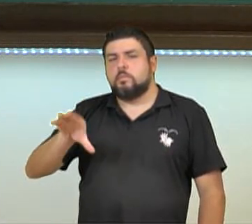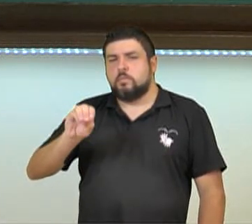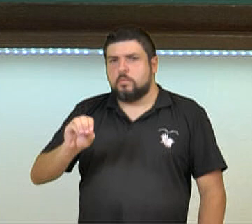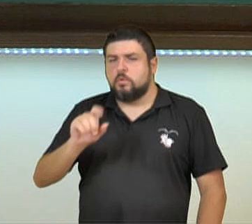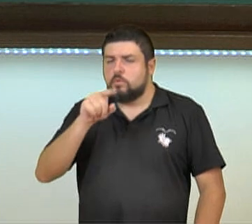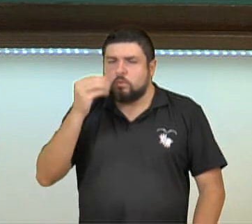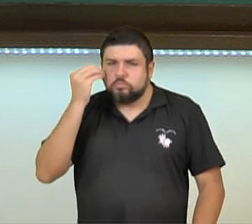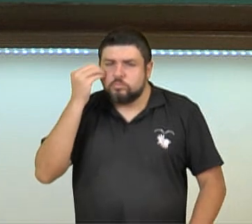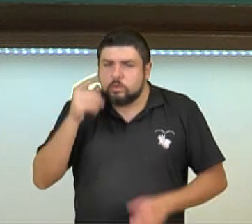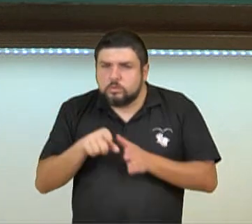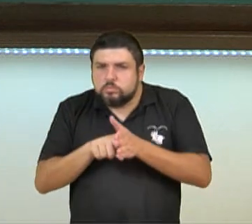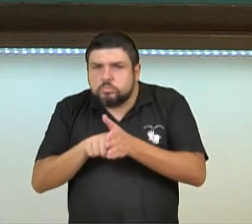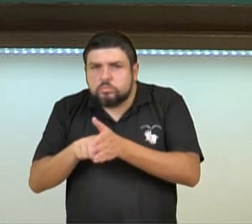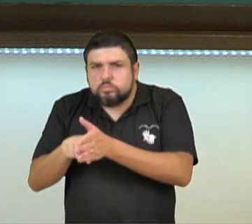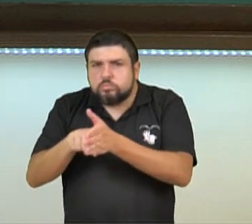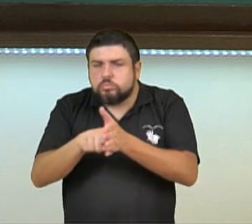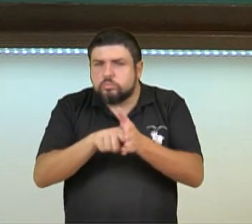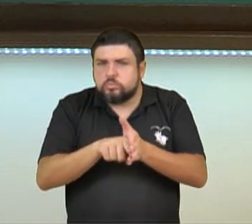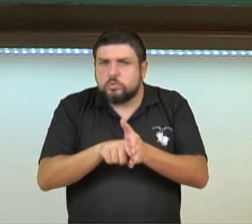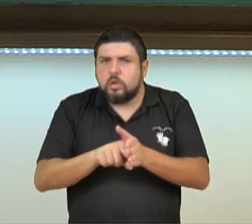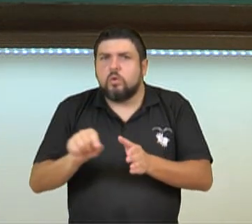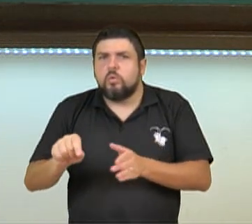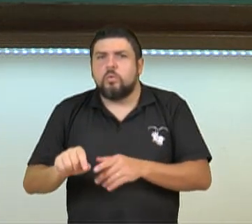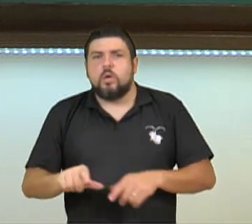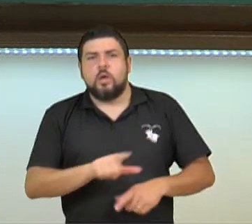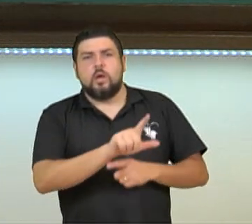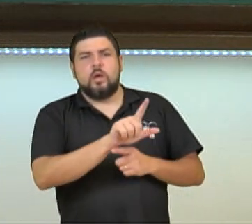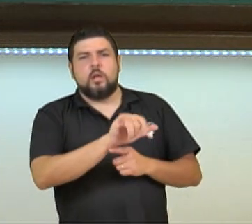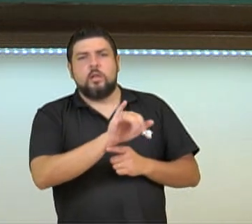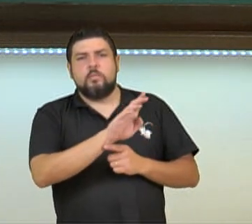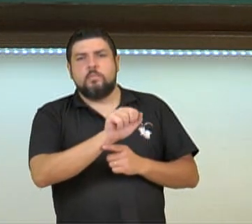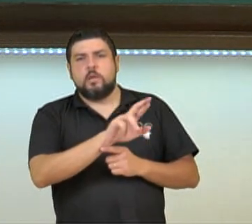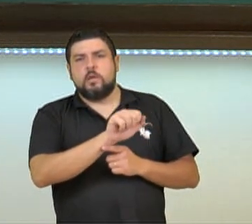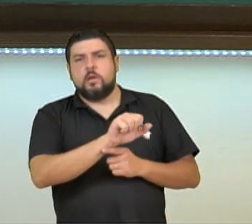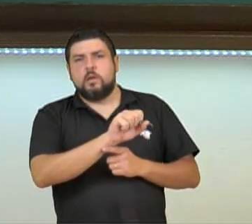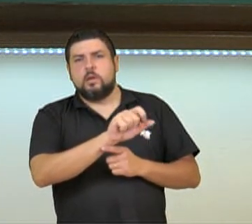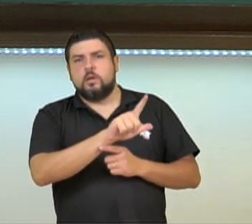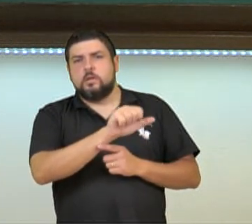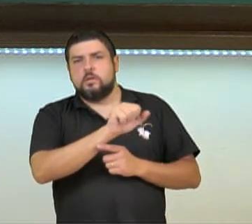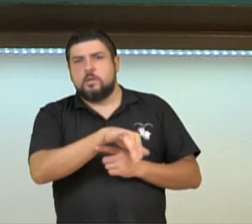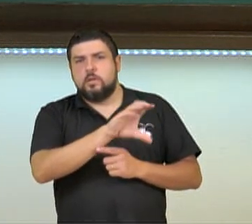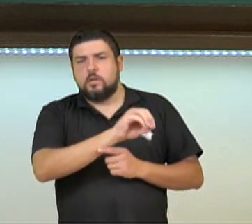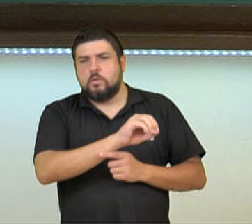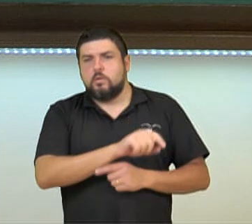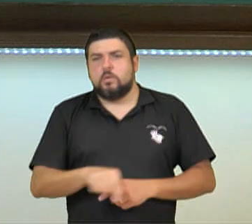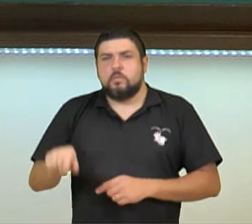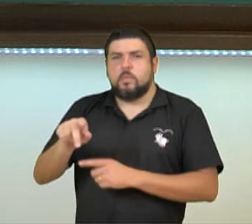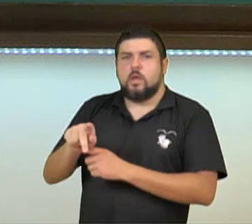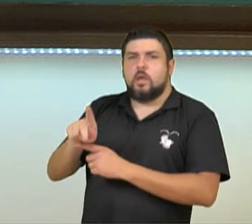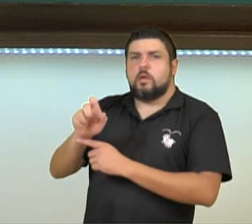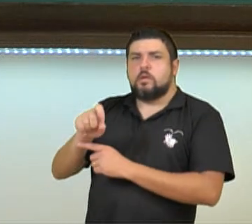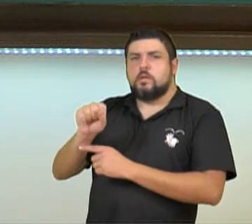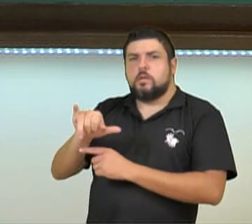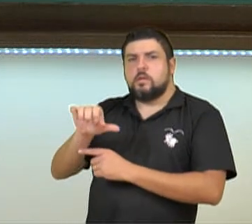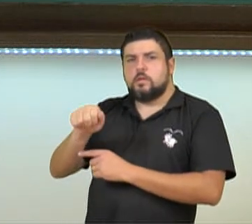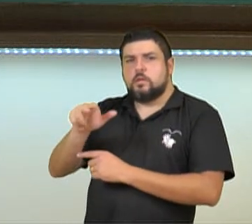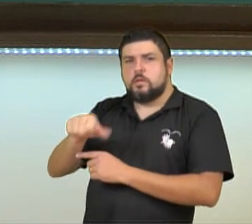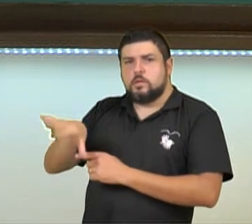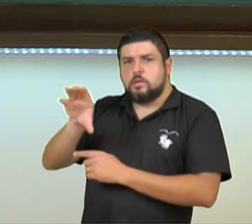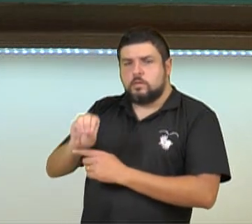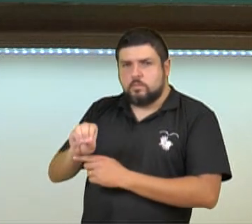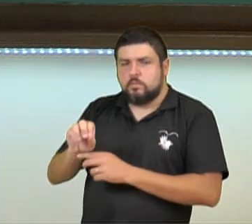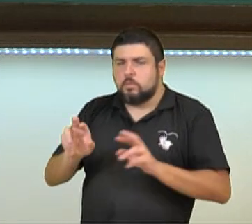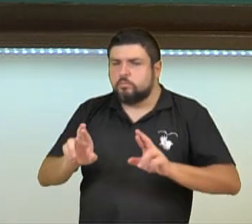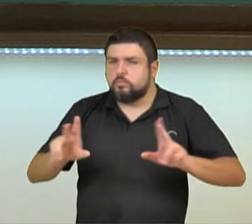estudo e façam uma diferenciação entre o liberalismo e o keynesianismo para que você assimile bem todas essas diferenças,